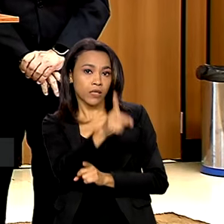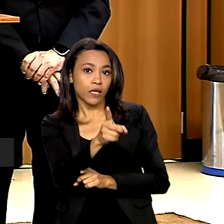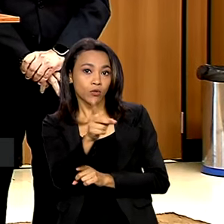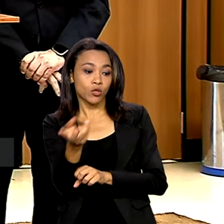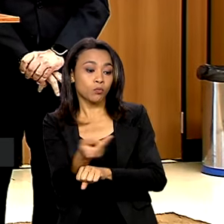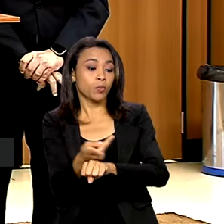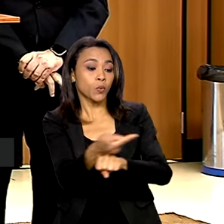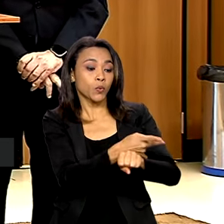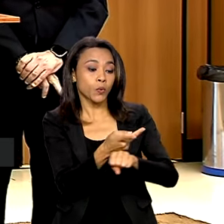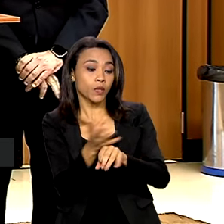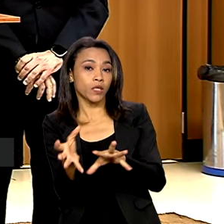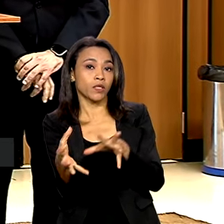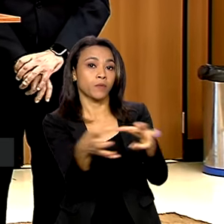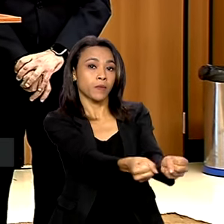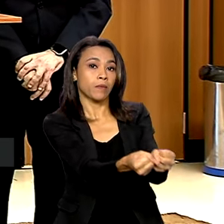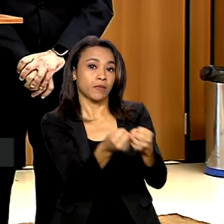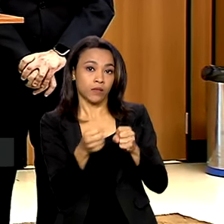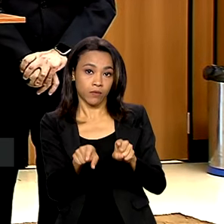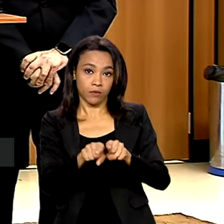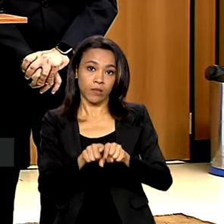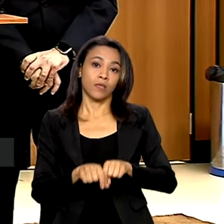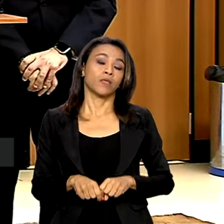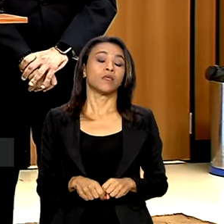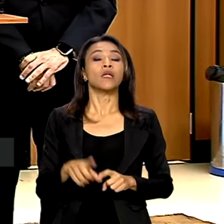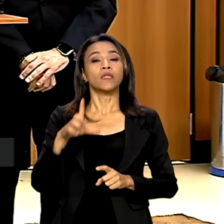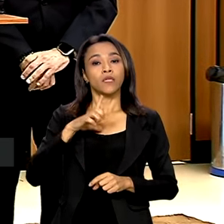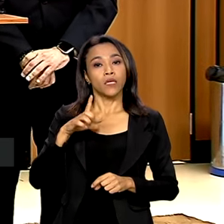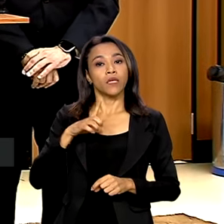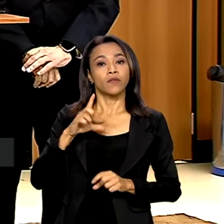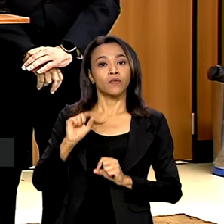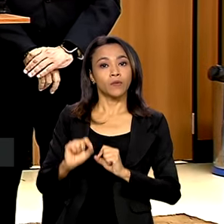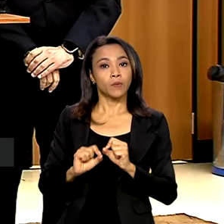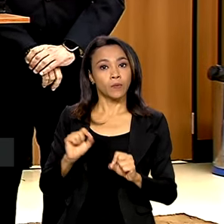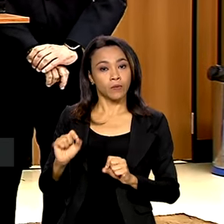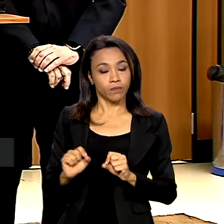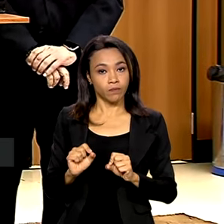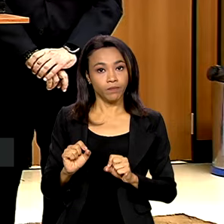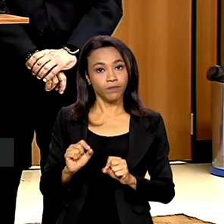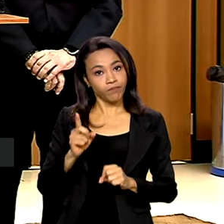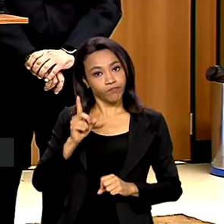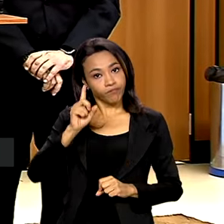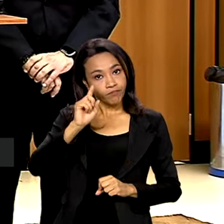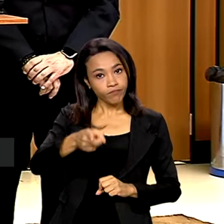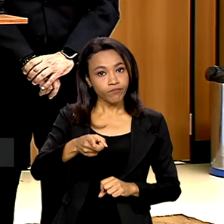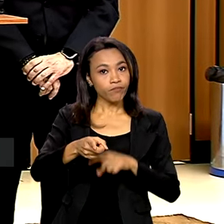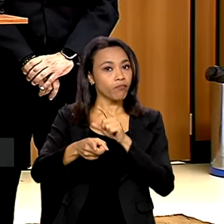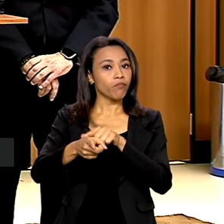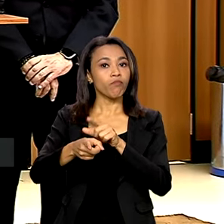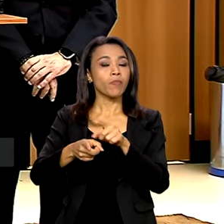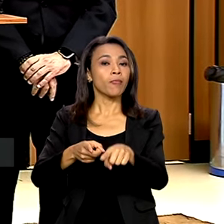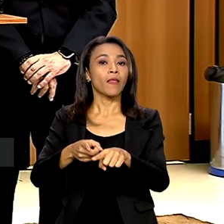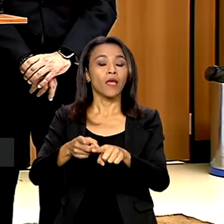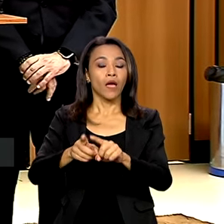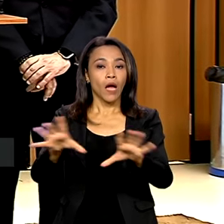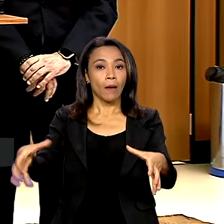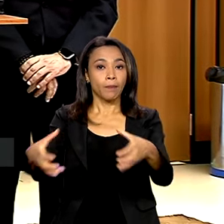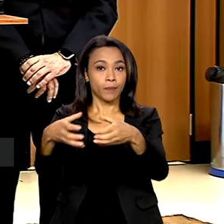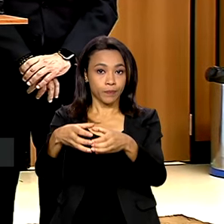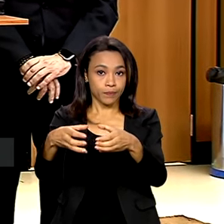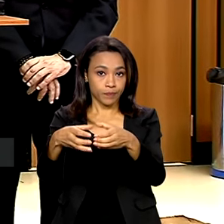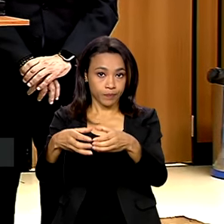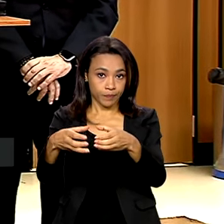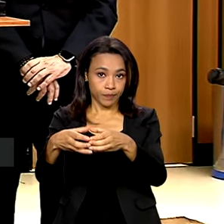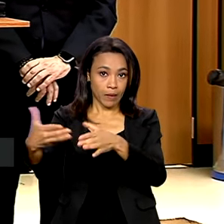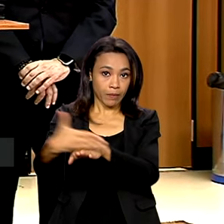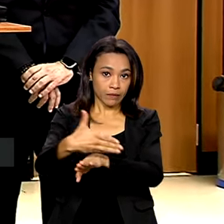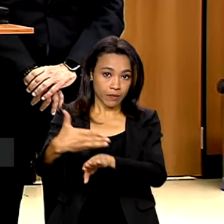fevereiro desse ano, houve a determinação de ingresso da Polícia Federal nas